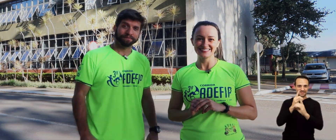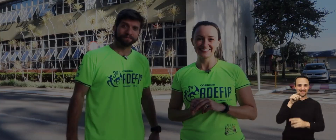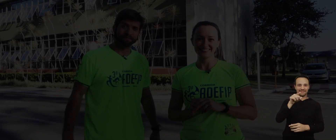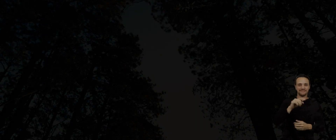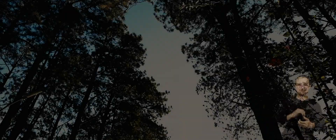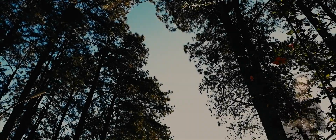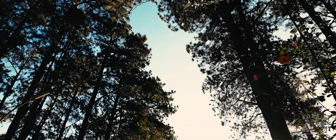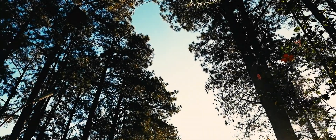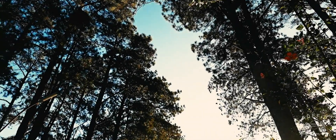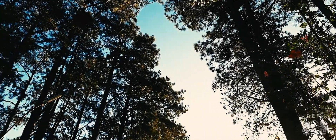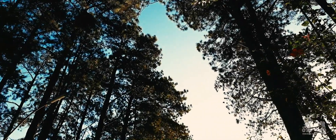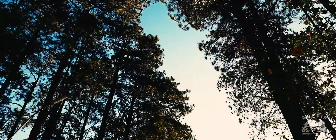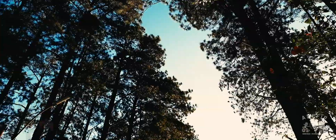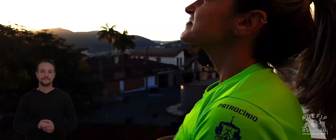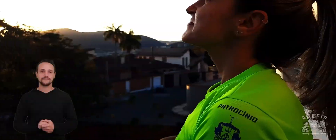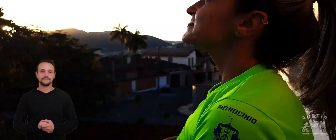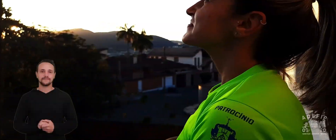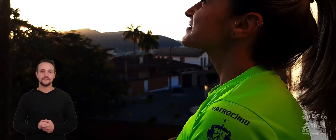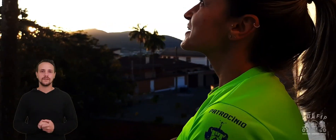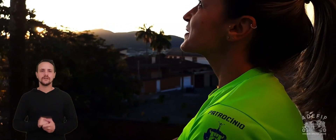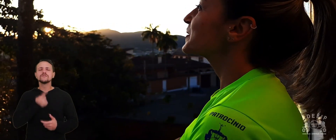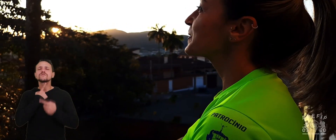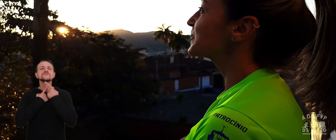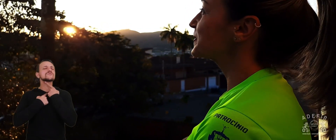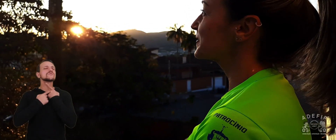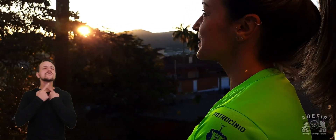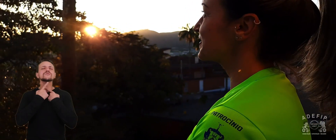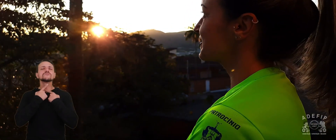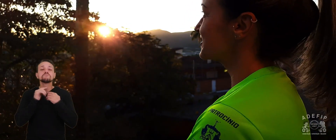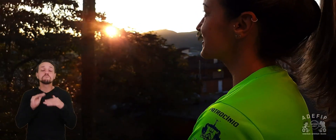lá. O que te move?